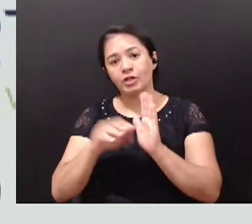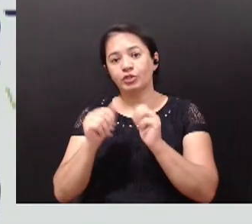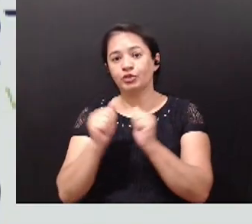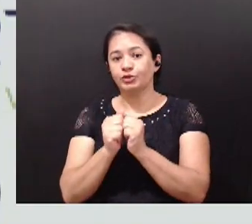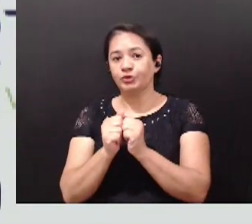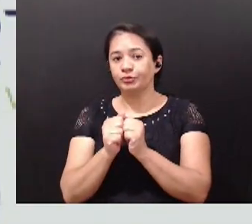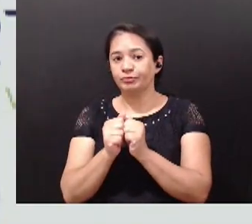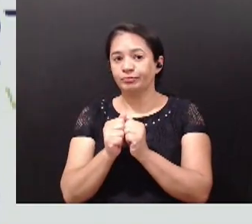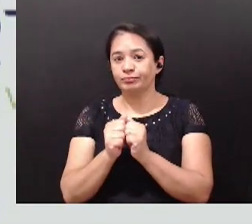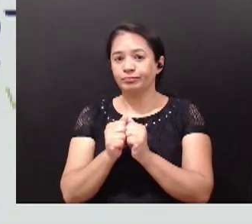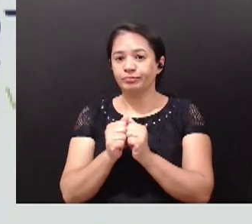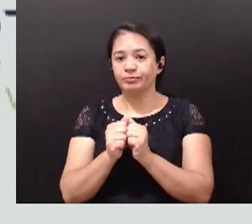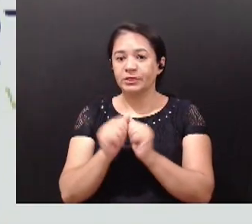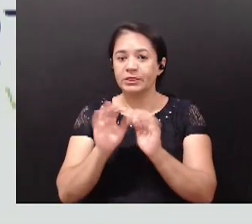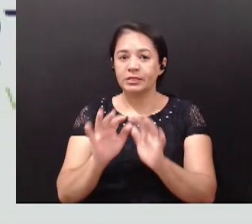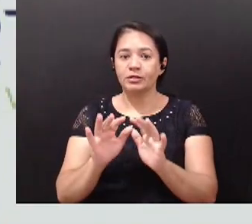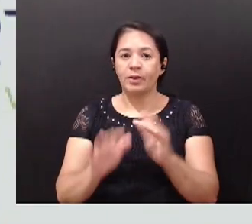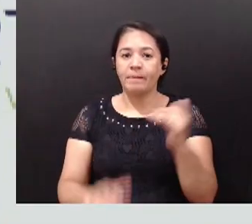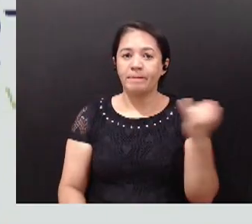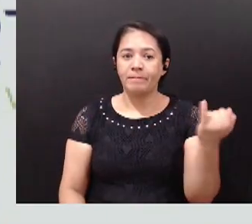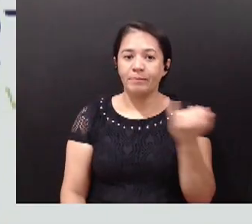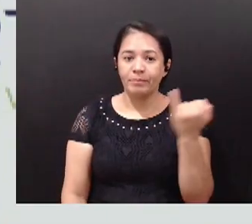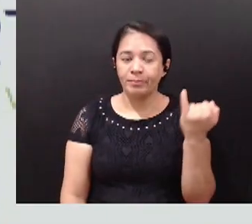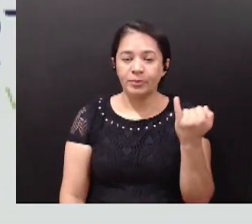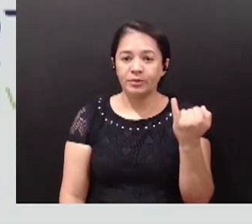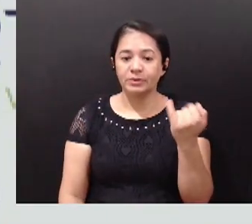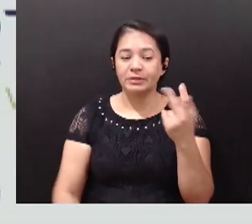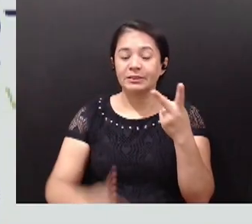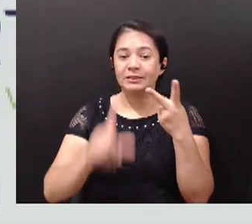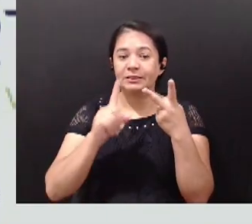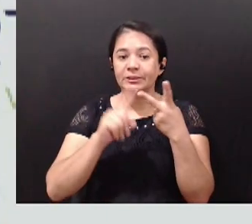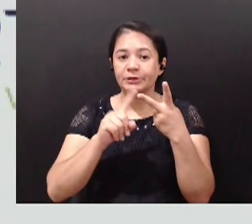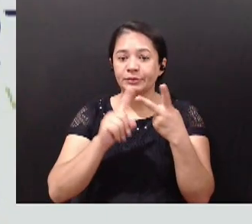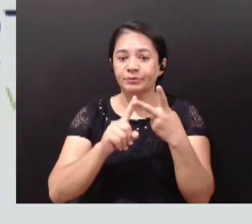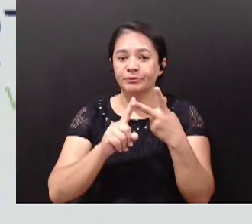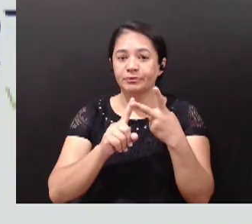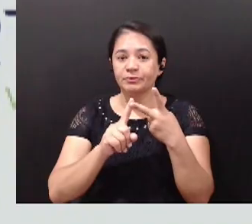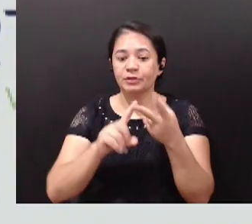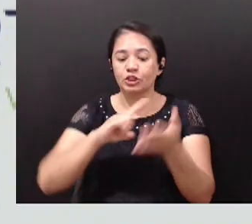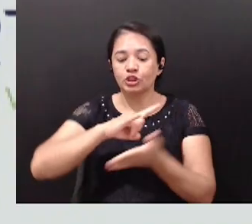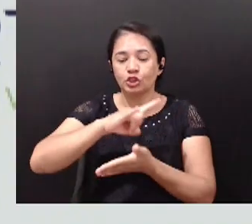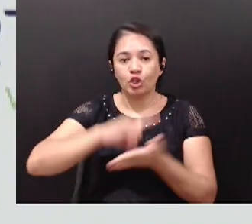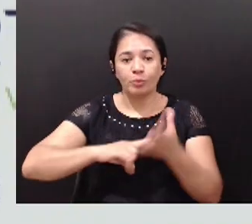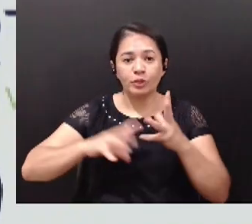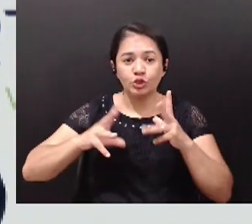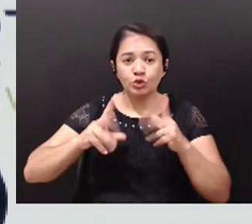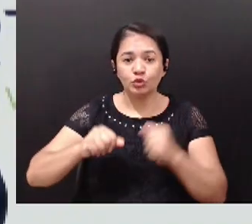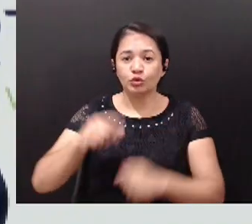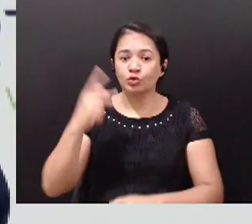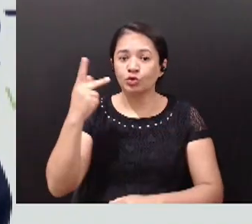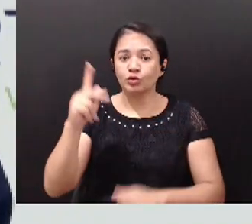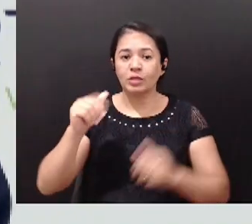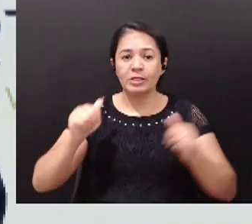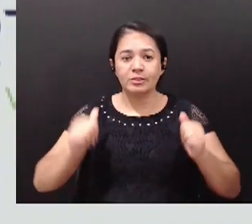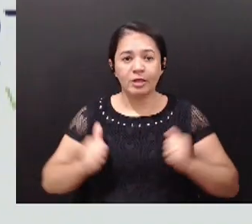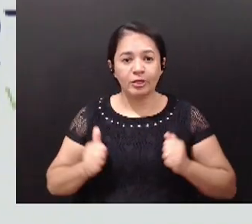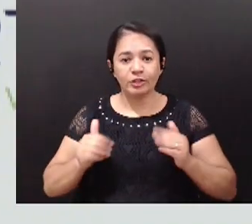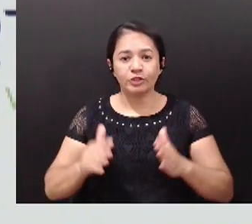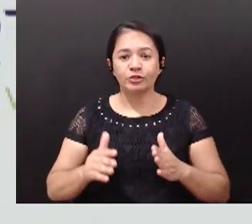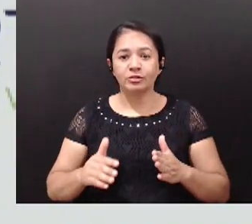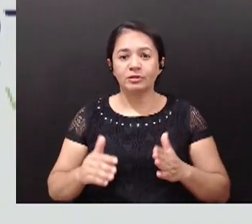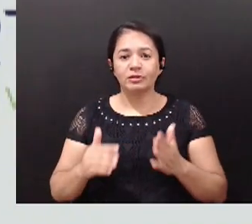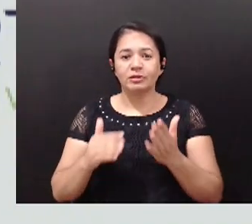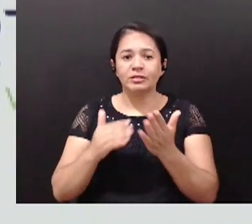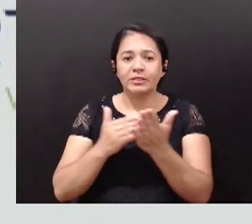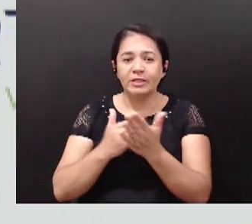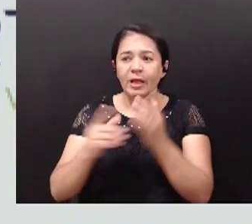Isso é fundamental. Em segundo lugar, documente todos os seus passos, desde a consulta